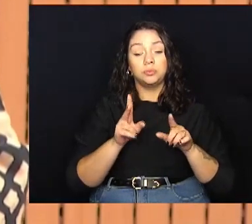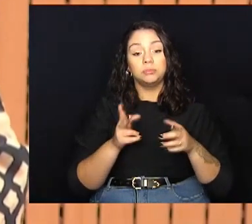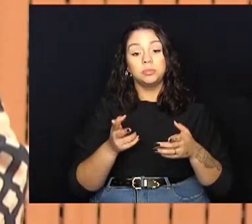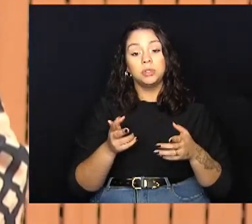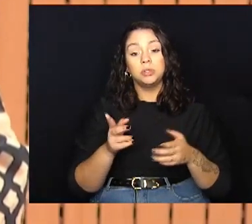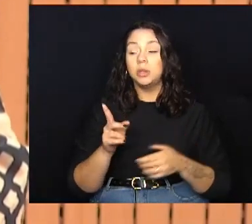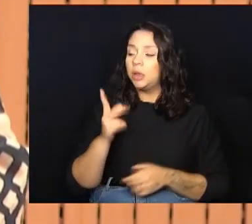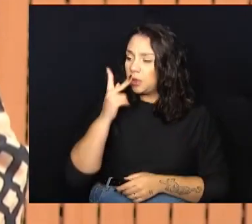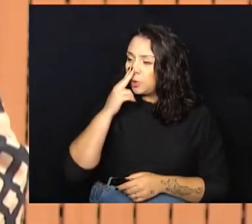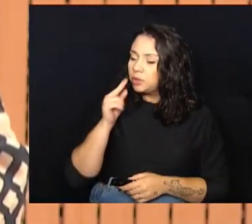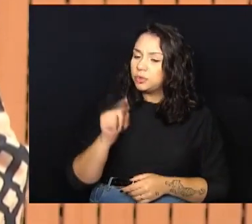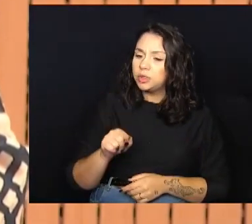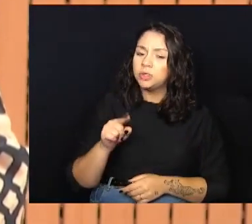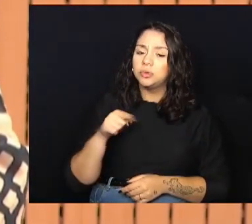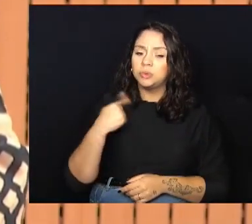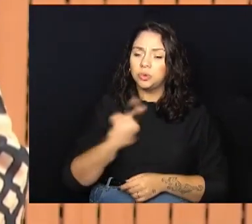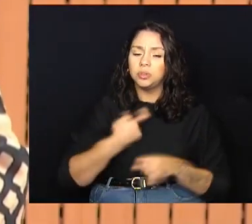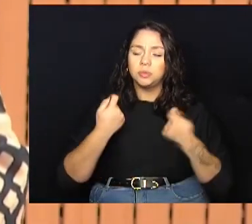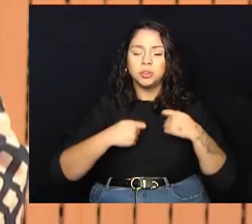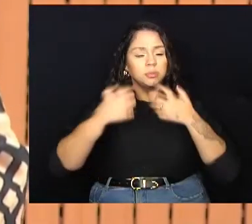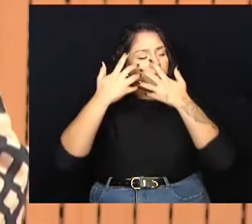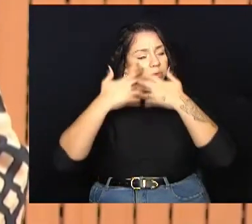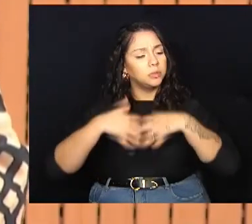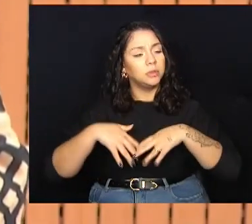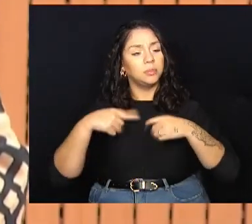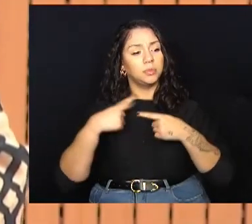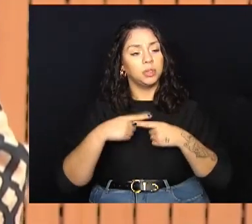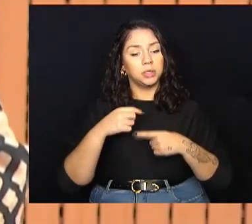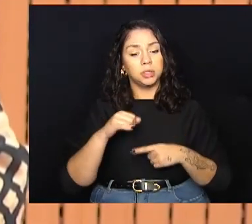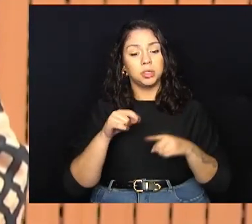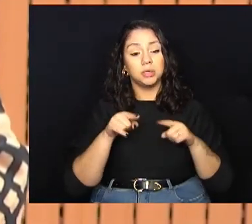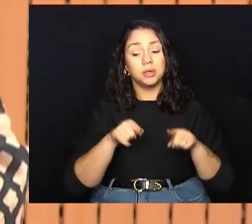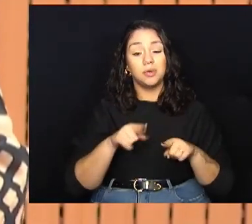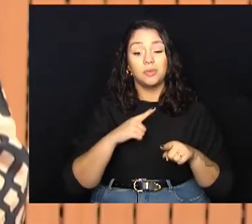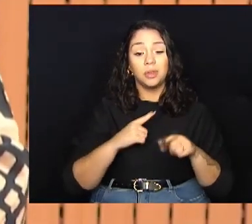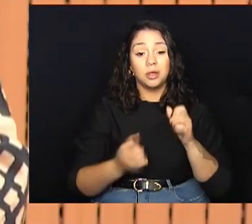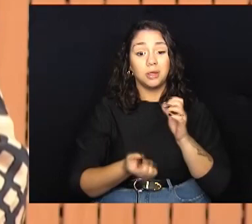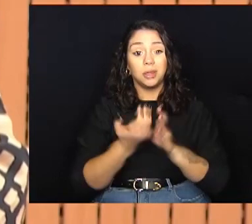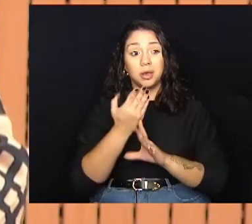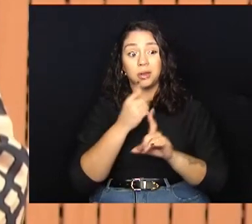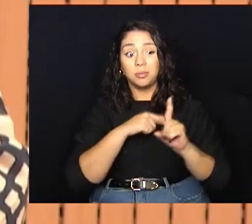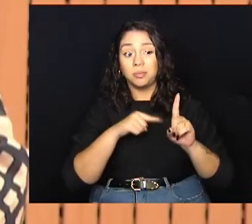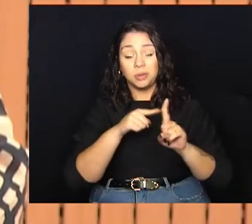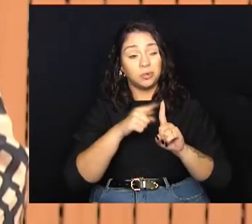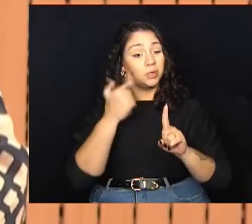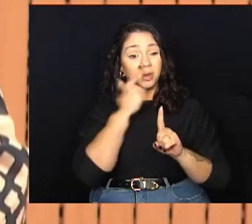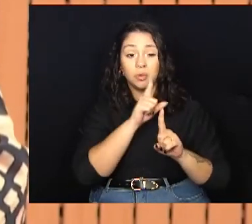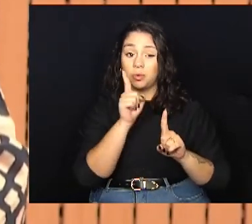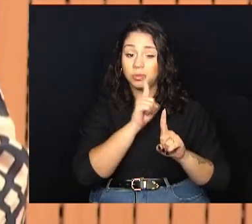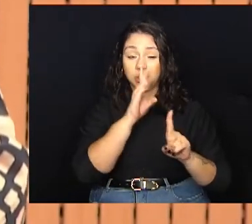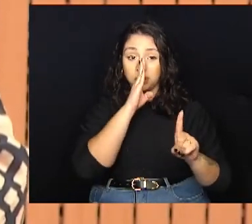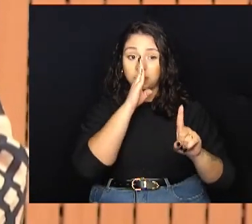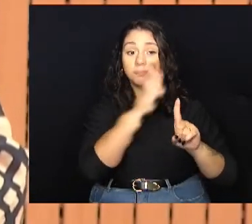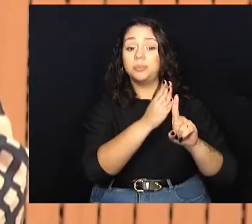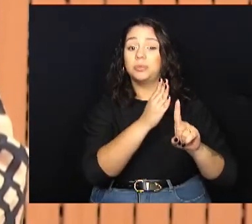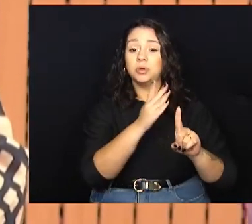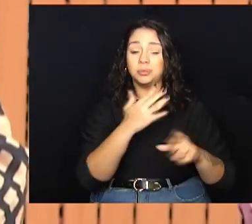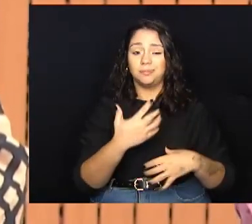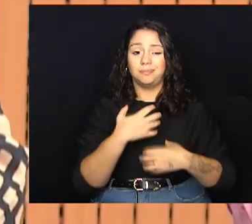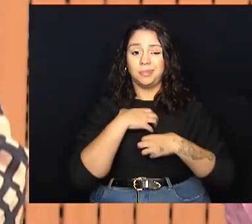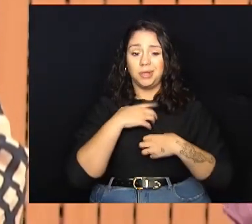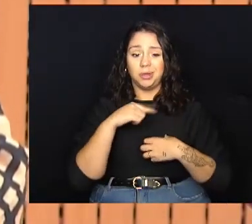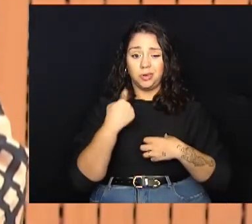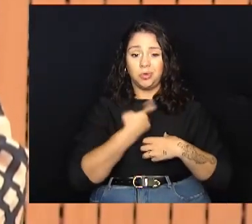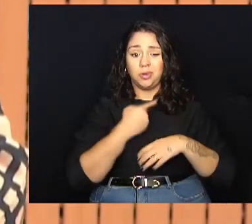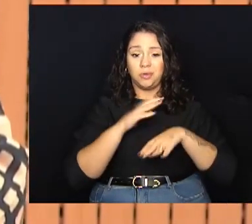que isso que a gente tem que refletir porque senão a gente fica estabelecendo metas que não serão atingidas e com a sensação de que a gente está fazendo